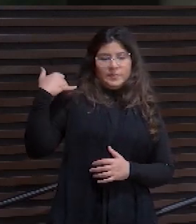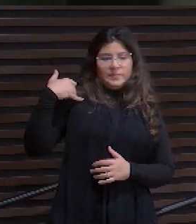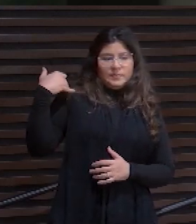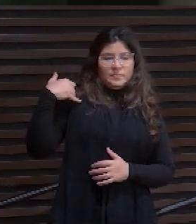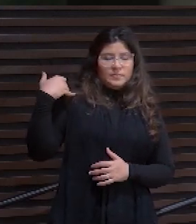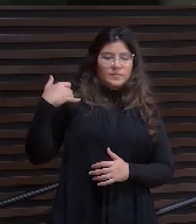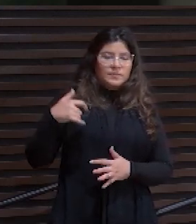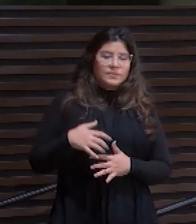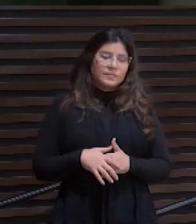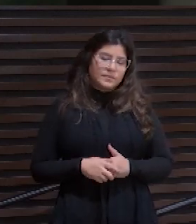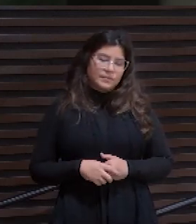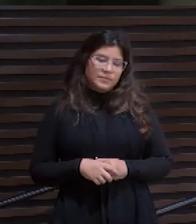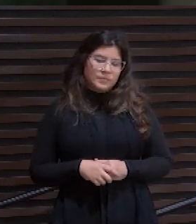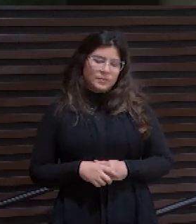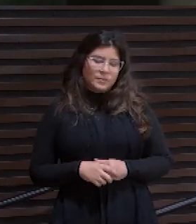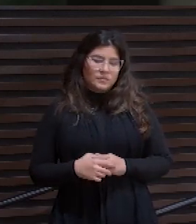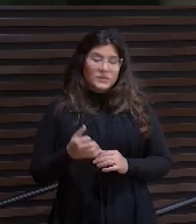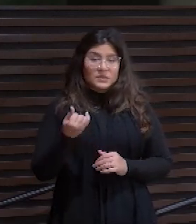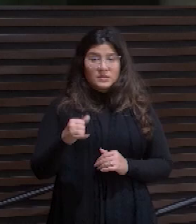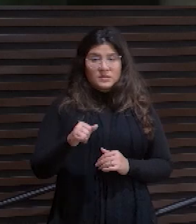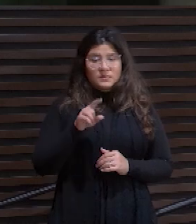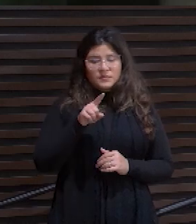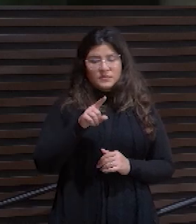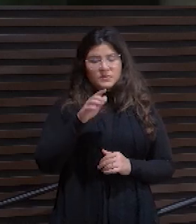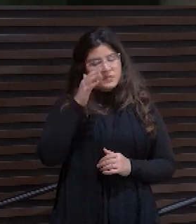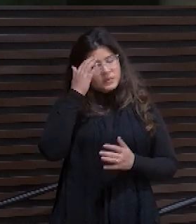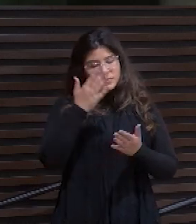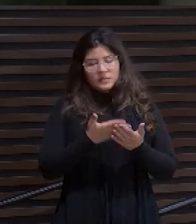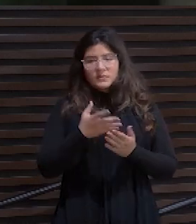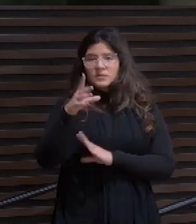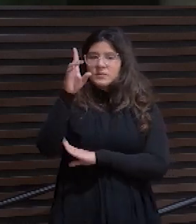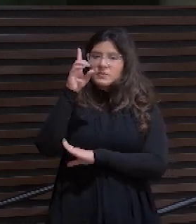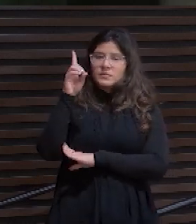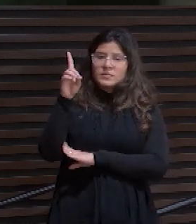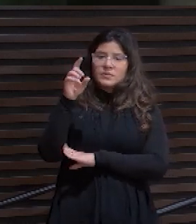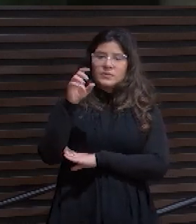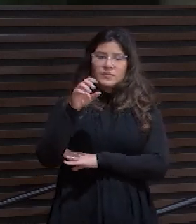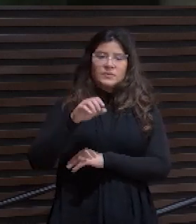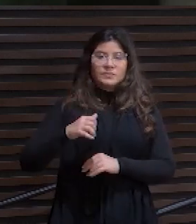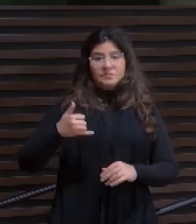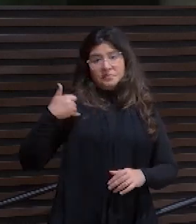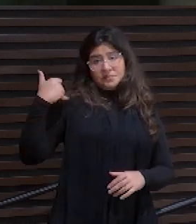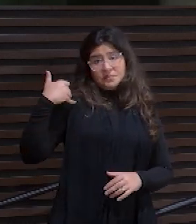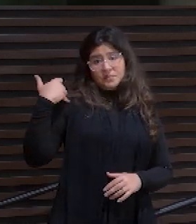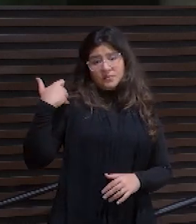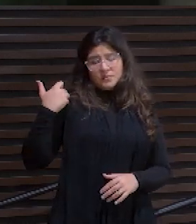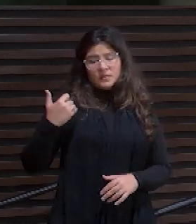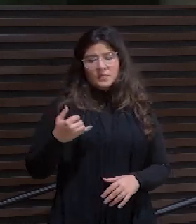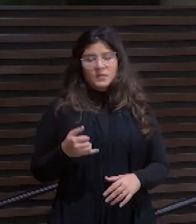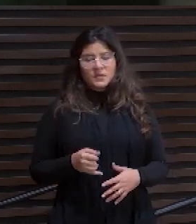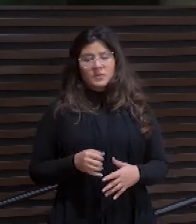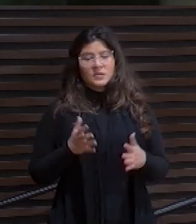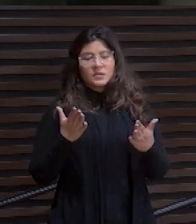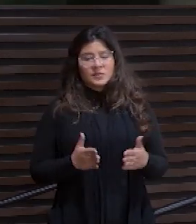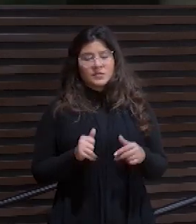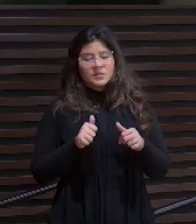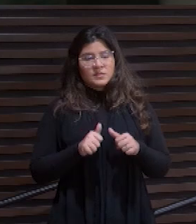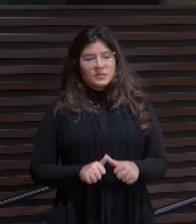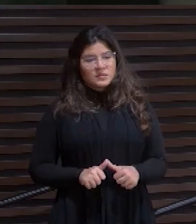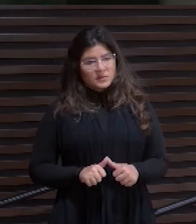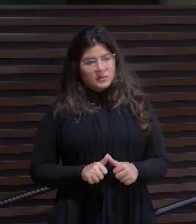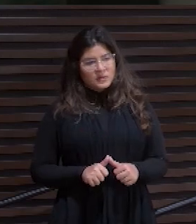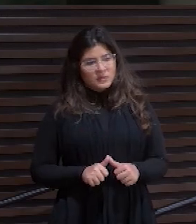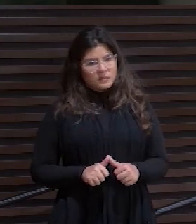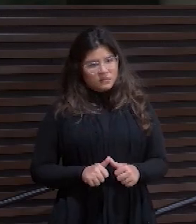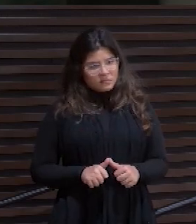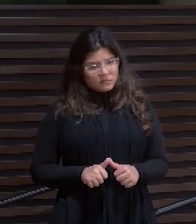hipócrita. Se você não crê em Deus, você é autossuficiente. E você está já esclerosado,